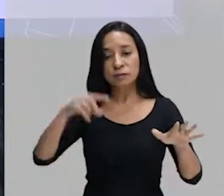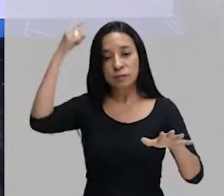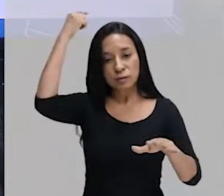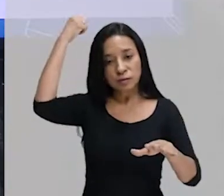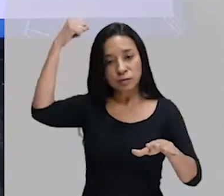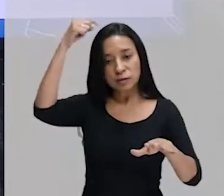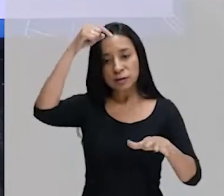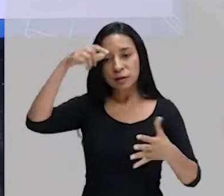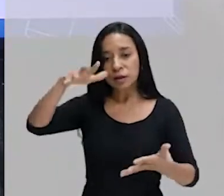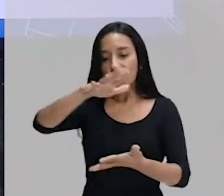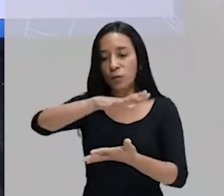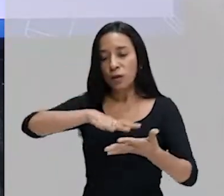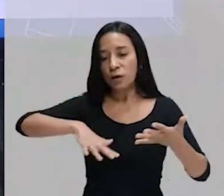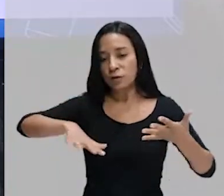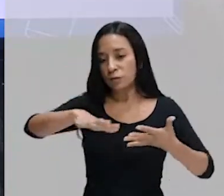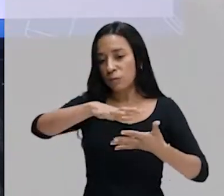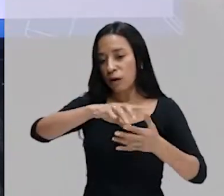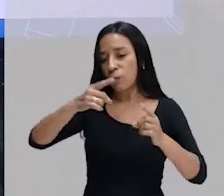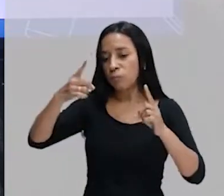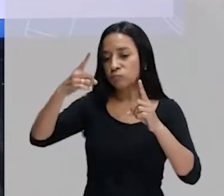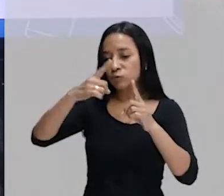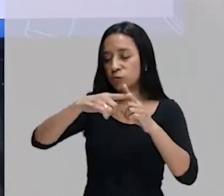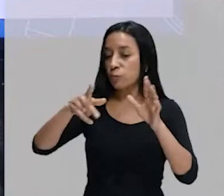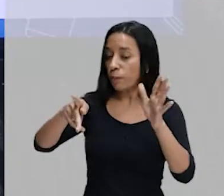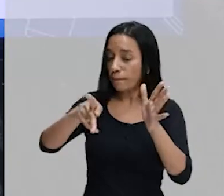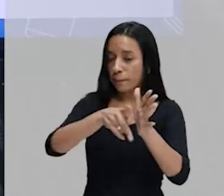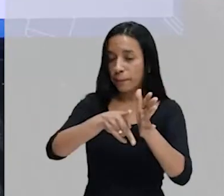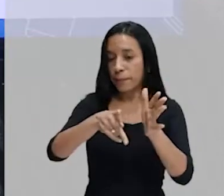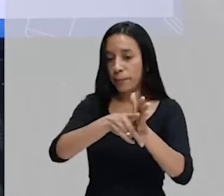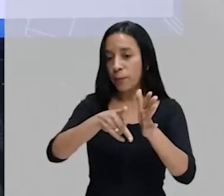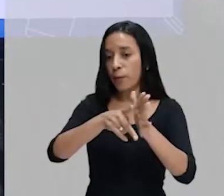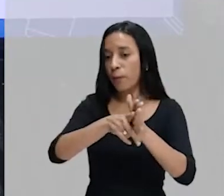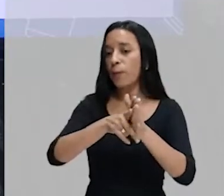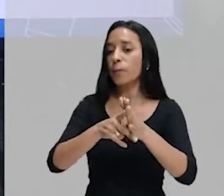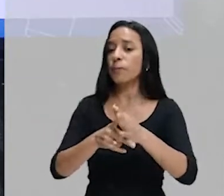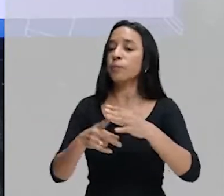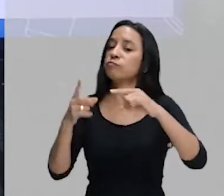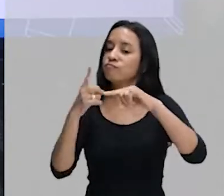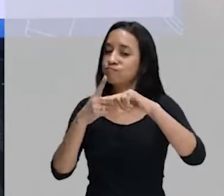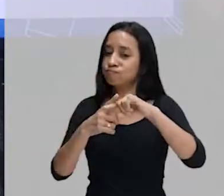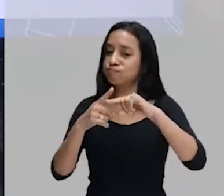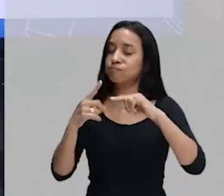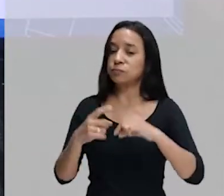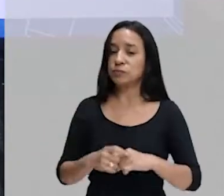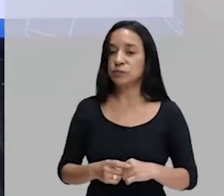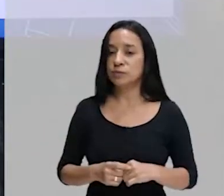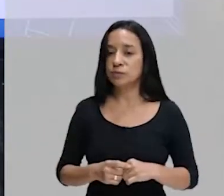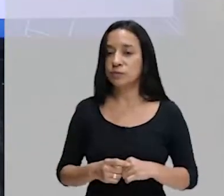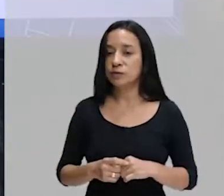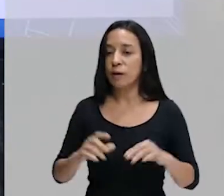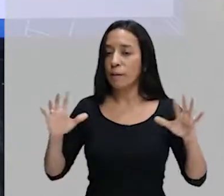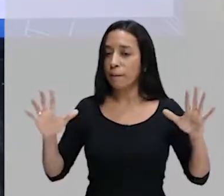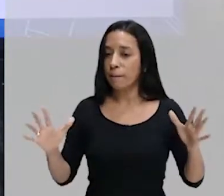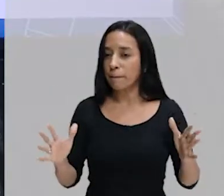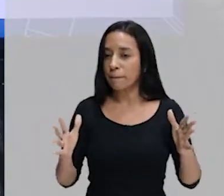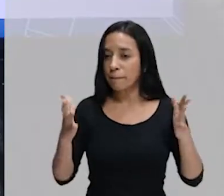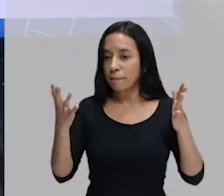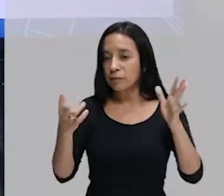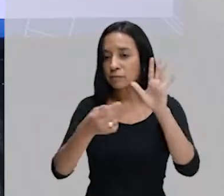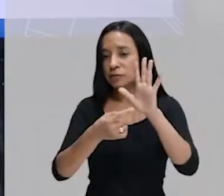Santa é um ritual tipicamente católico, tá, gente? E é uma das manifestações religiosas que